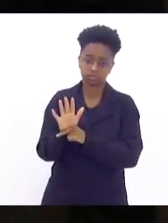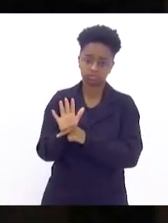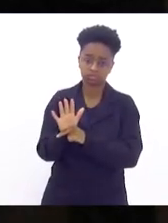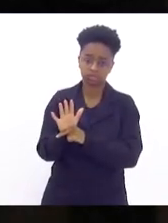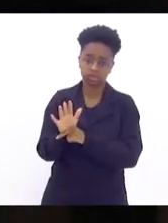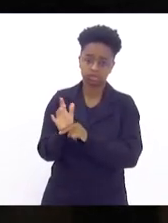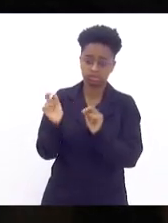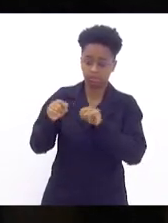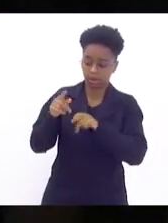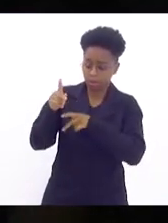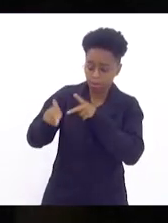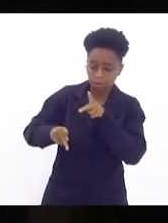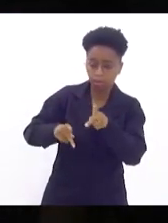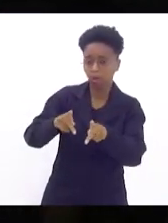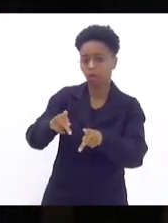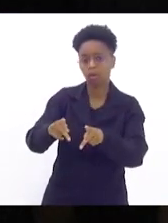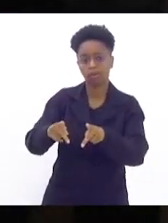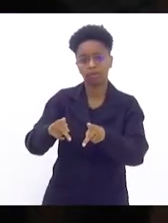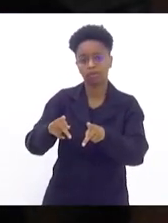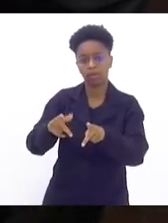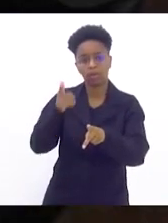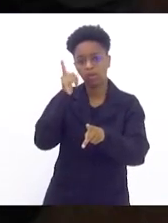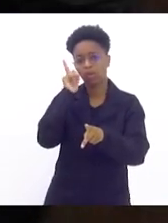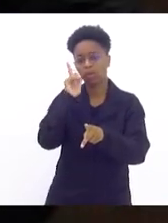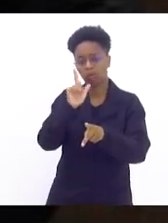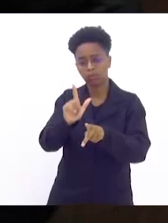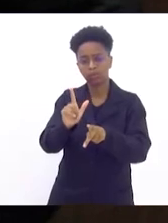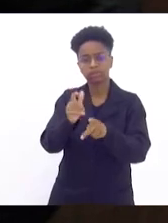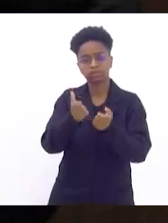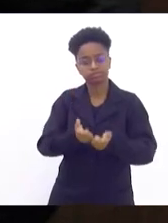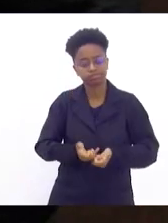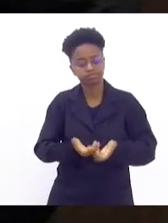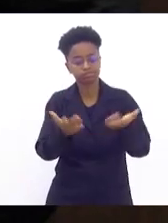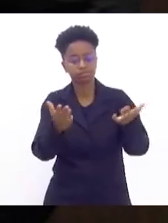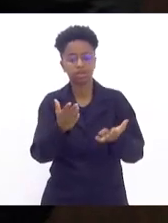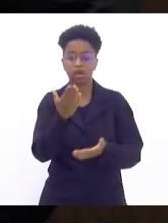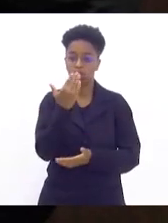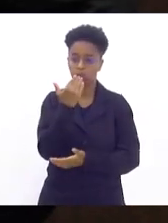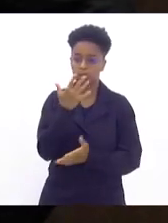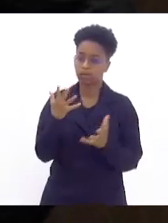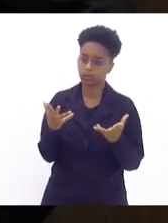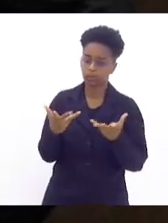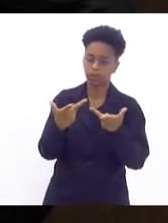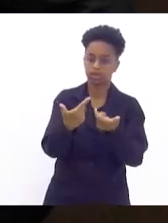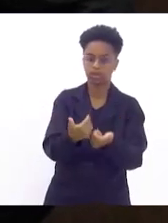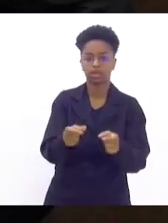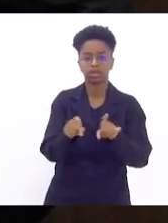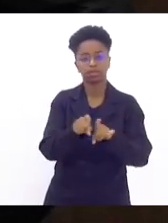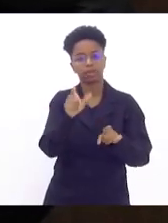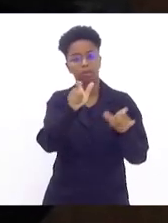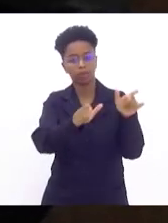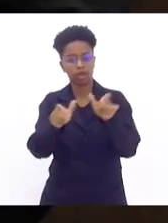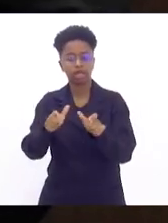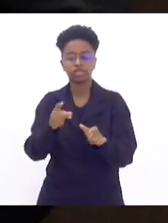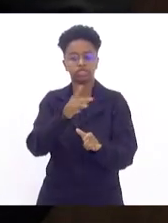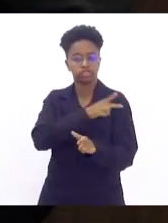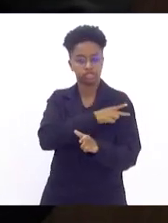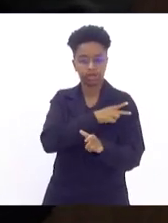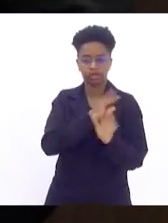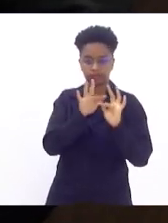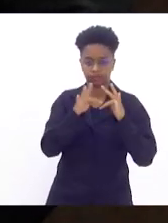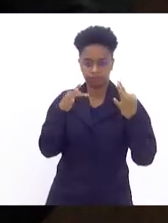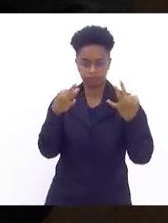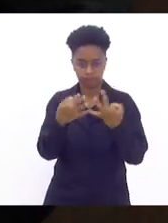toda população ela Receba um alimento de qualidade são mulheres chefes de família